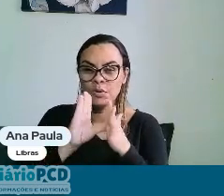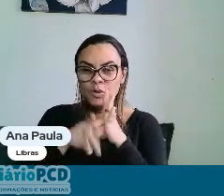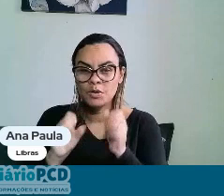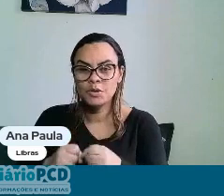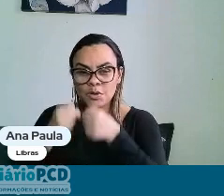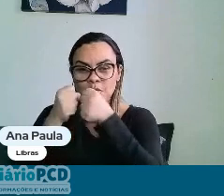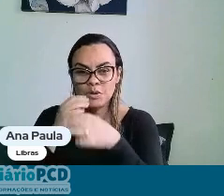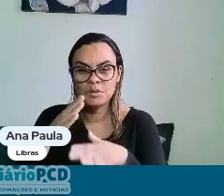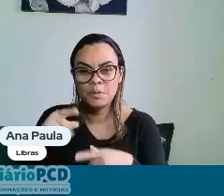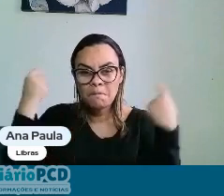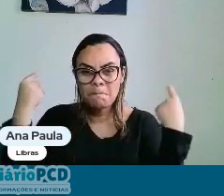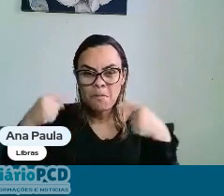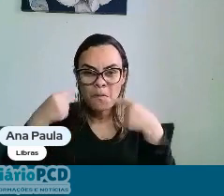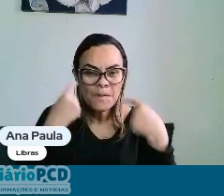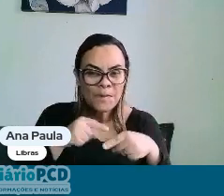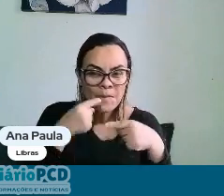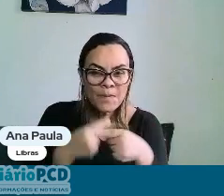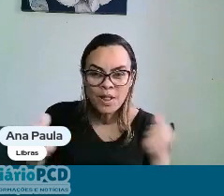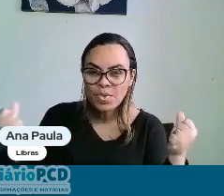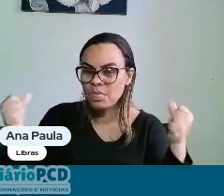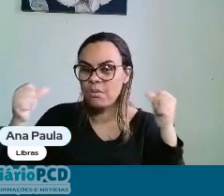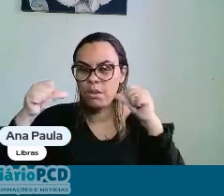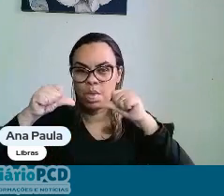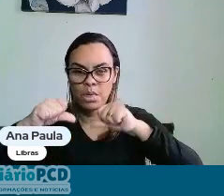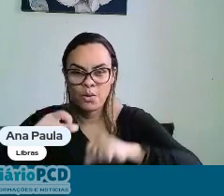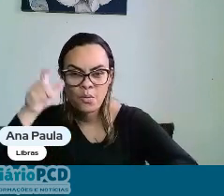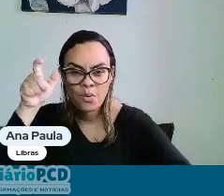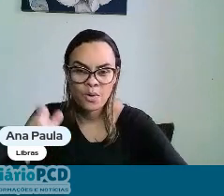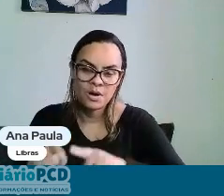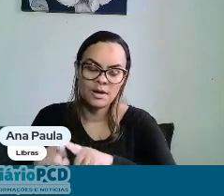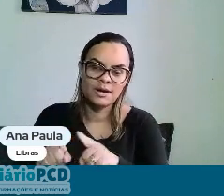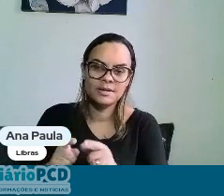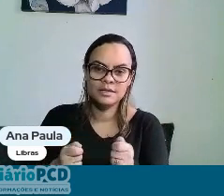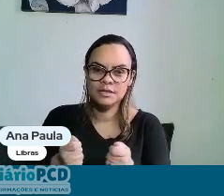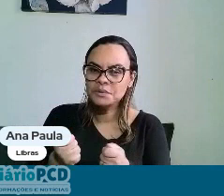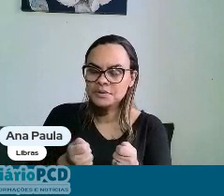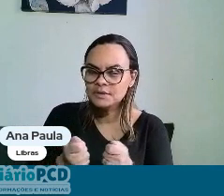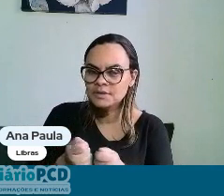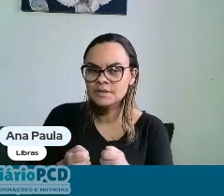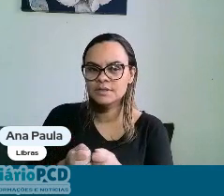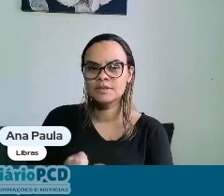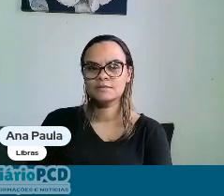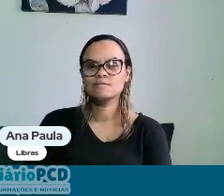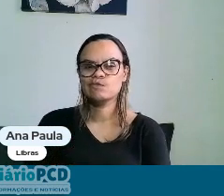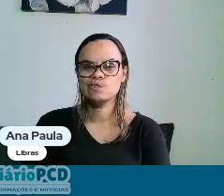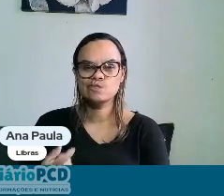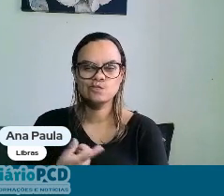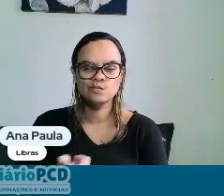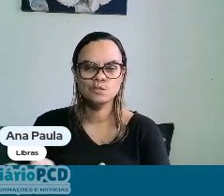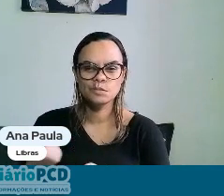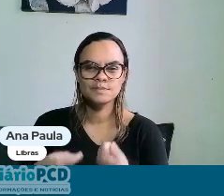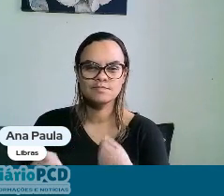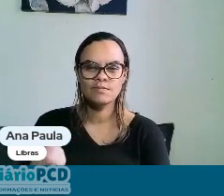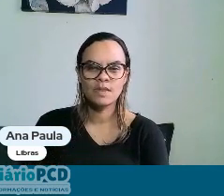corrompe absolutamente. Então, quanto mais se controlar as despesas administrativas,